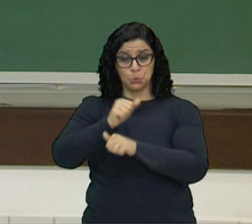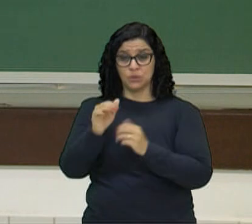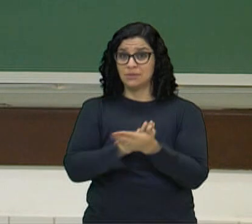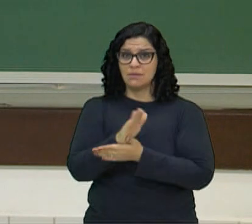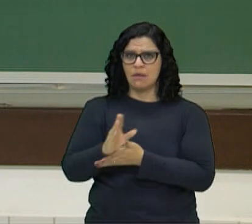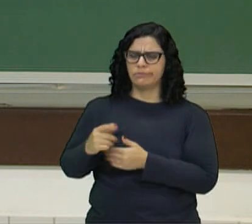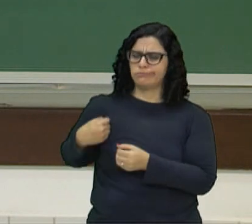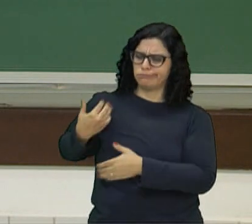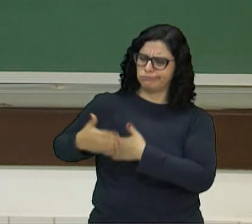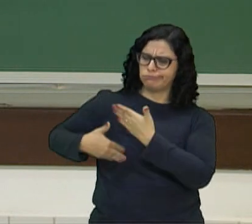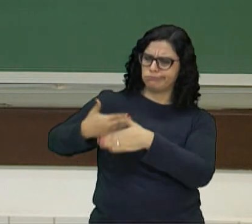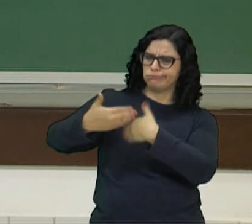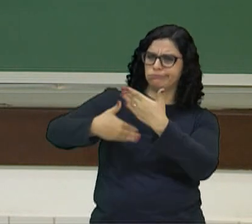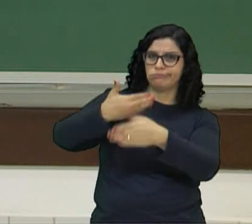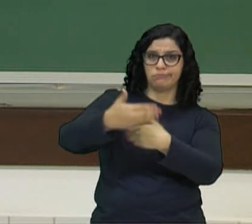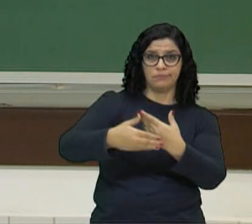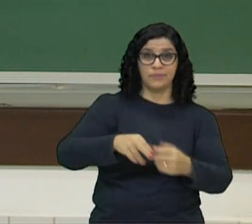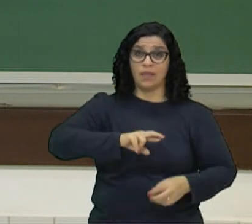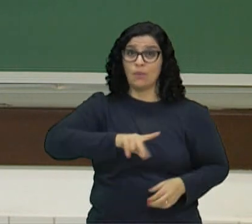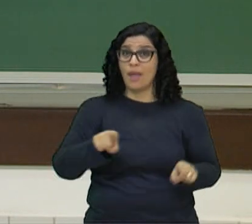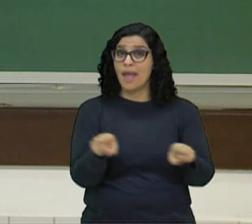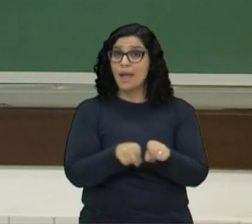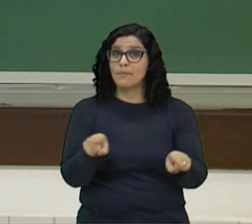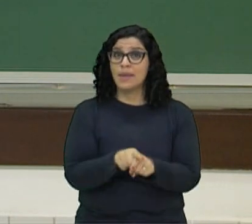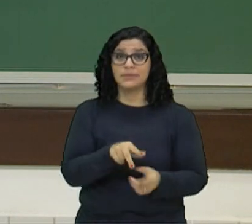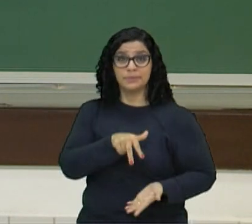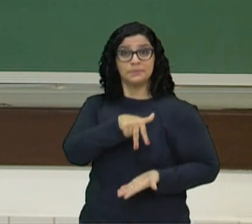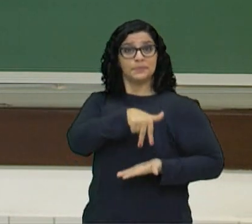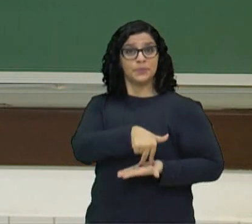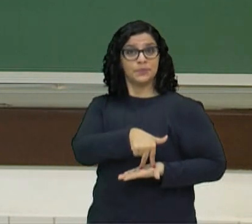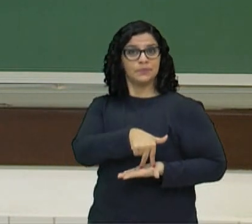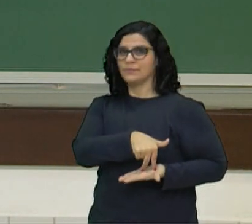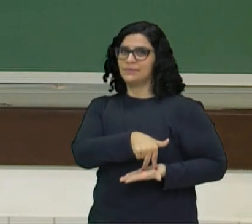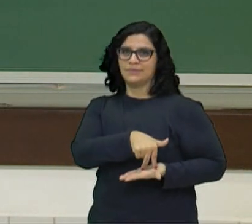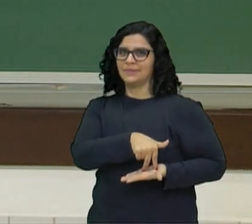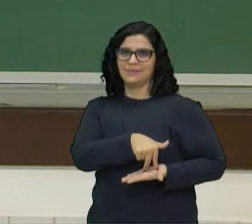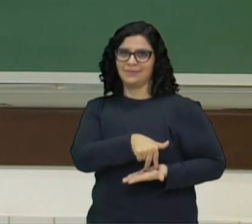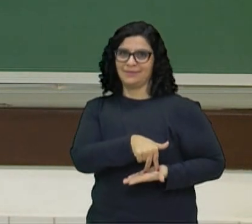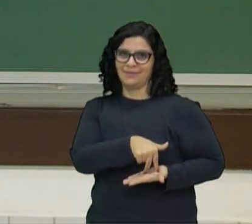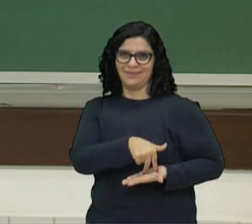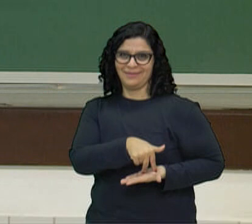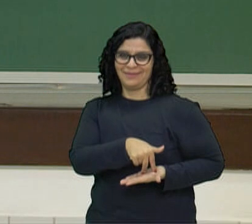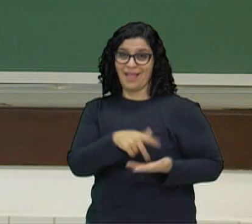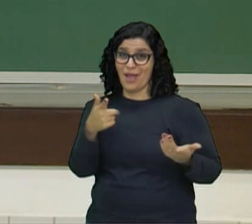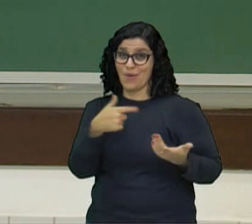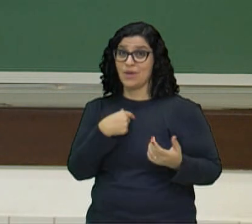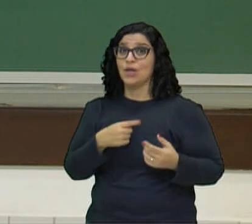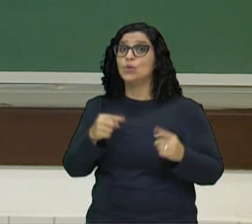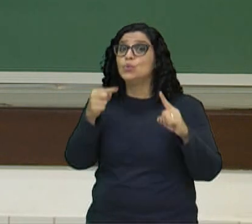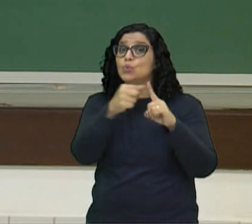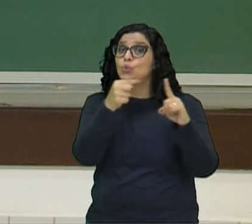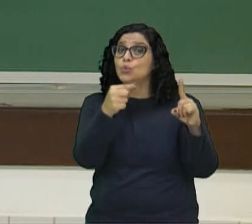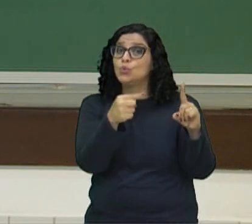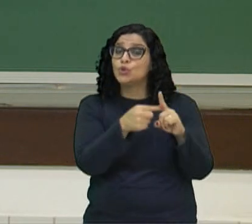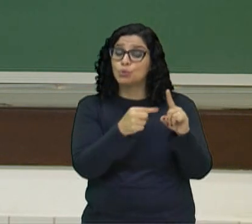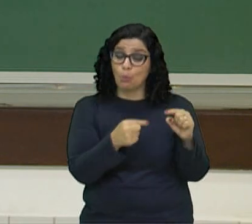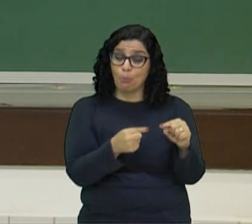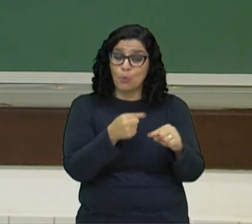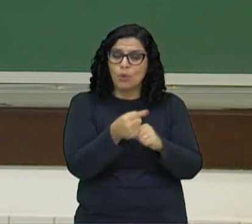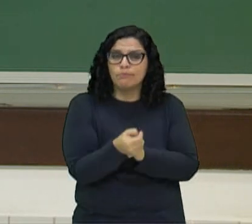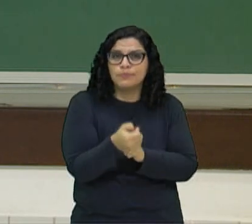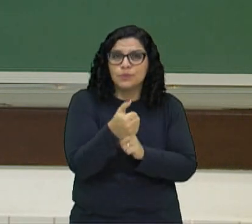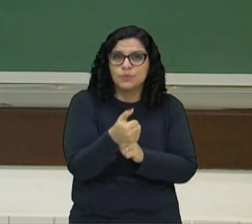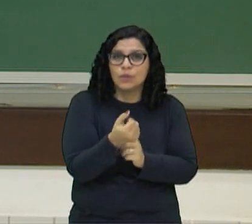por milhões de anos. Não é que a mesma planta está de pé, viu? Esperto, esperta. É o quê? A espécie se modificou um